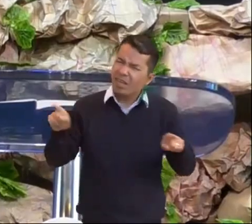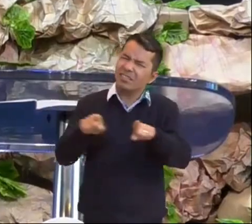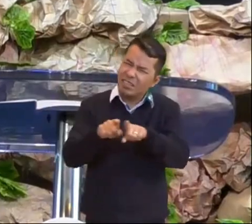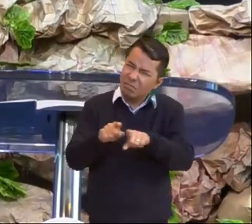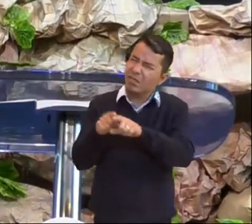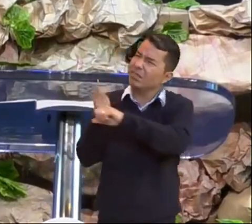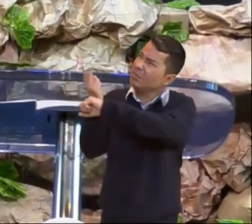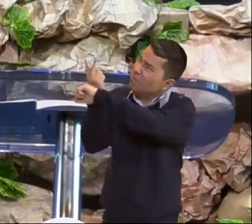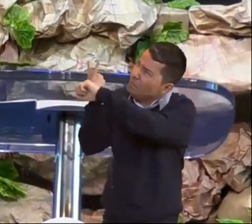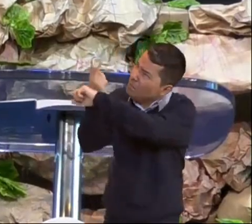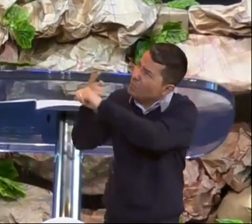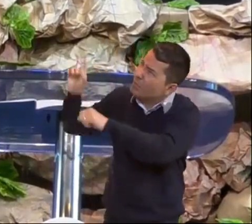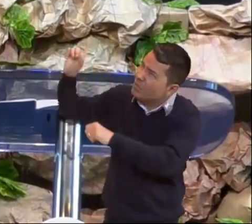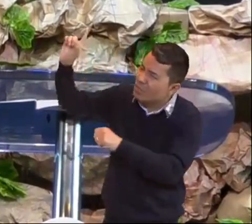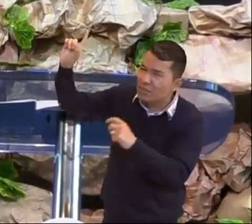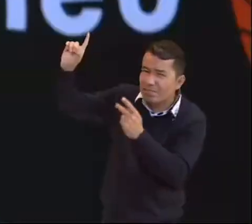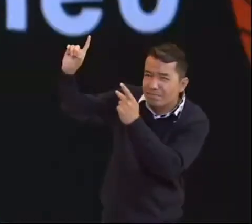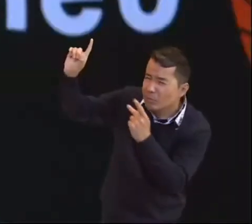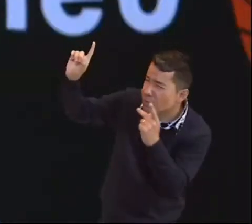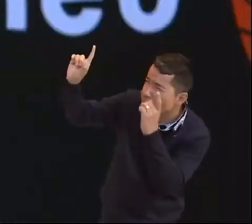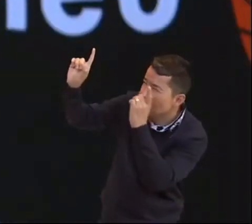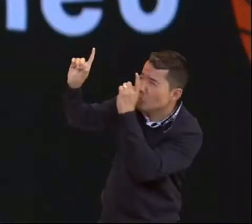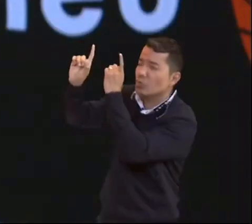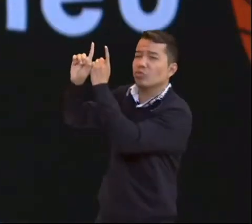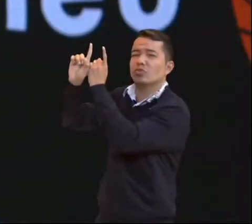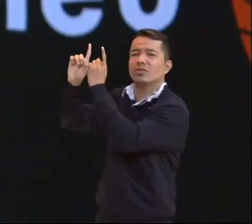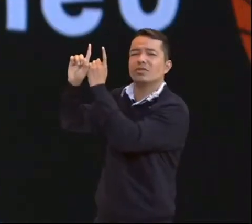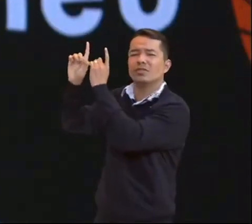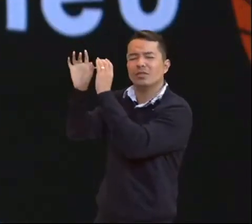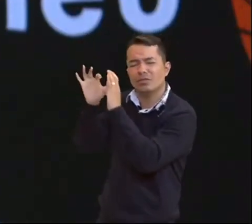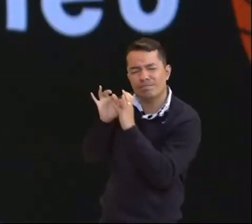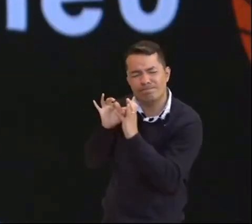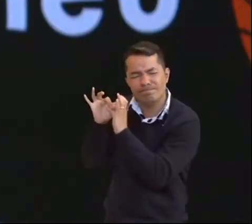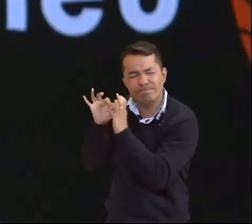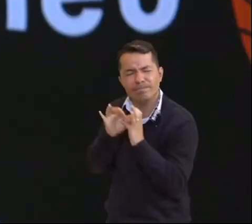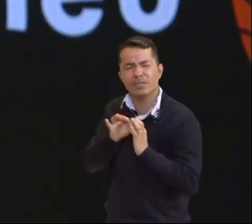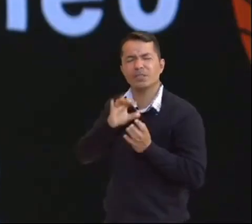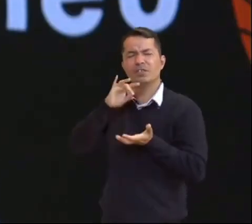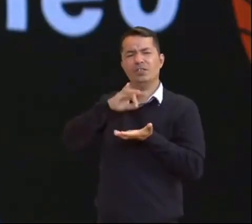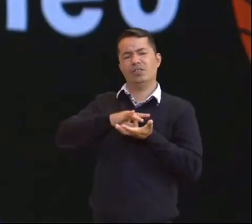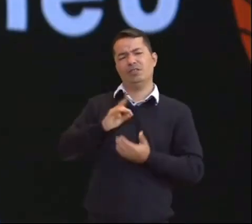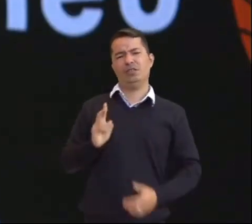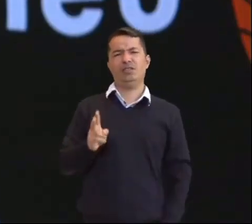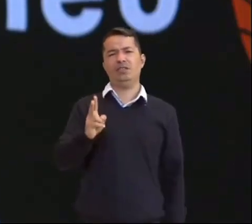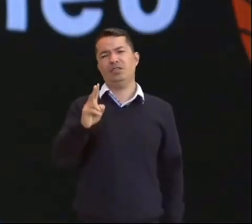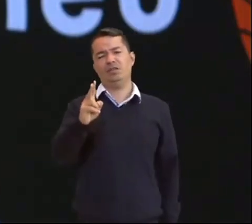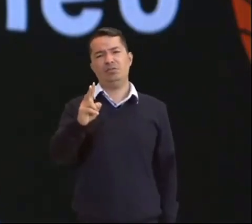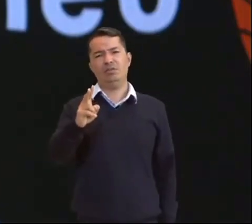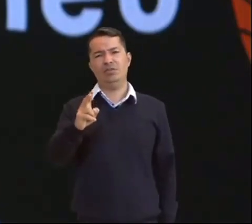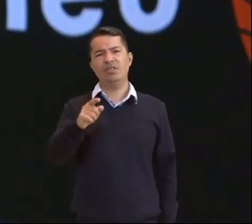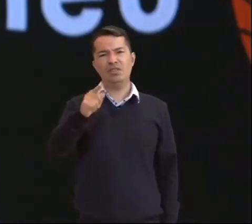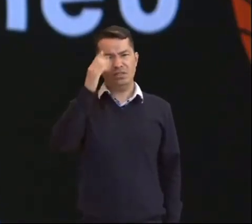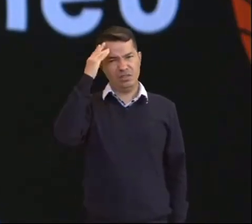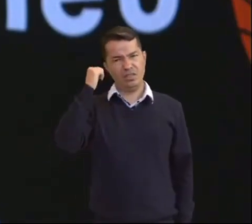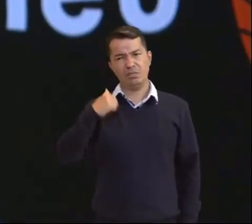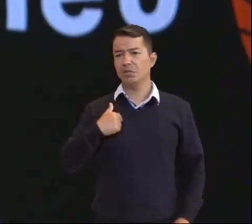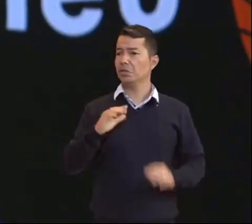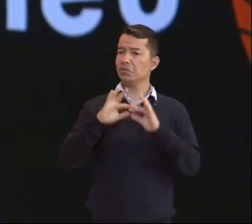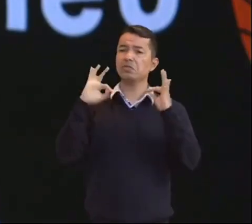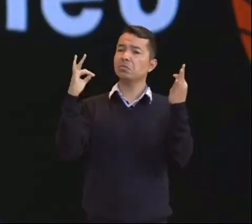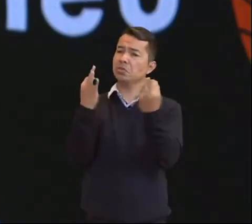vontade de seu coração. Sabe, eu vivi numa casa, meus pais cometeram falhas, erros como qualquer